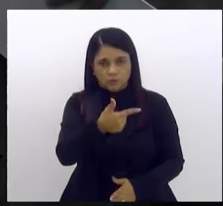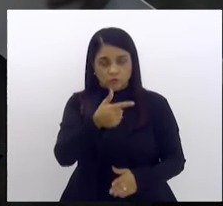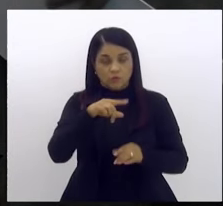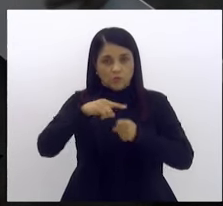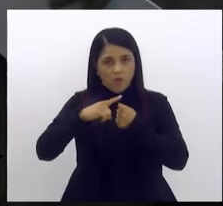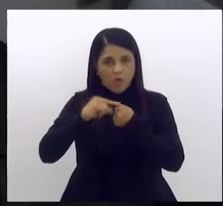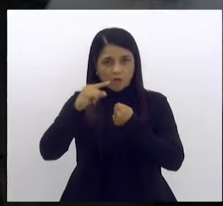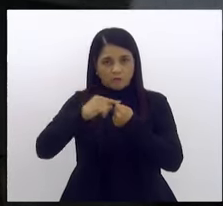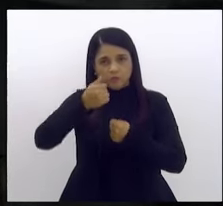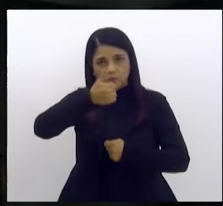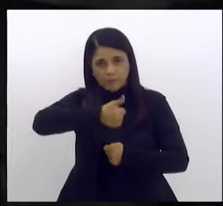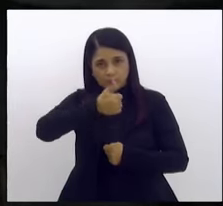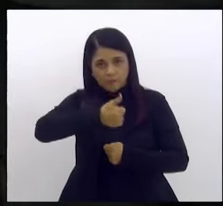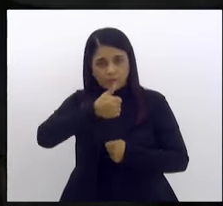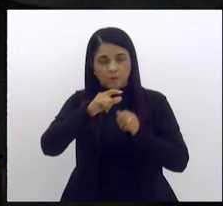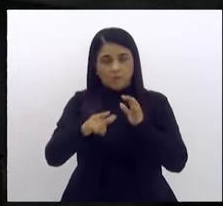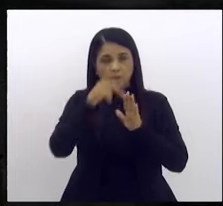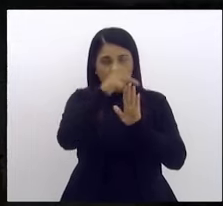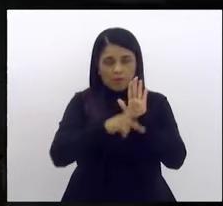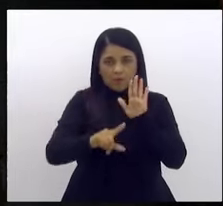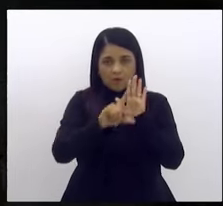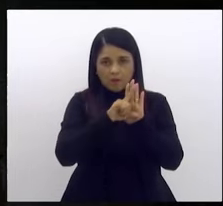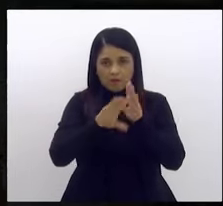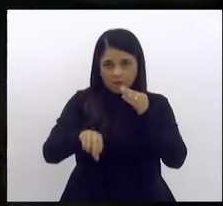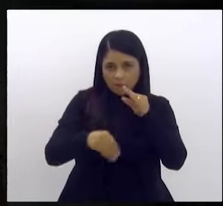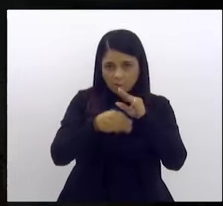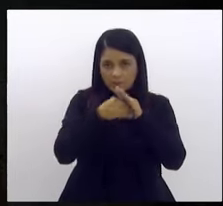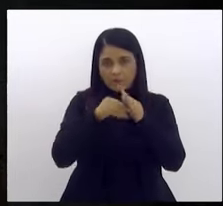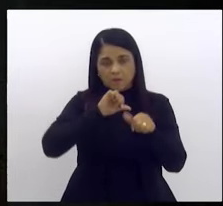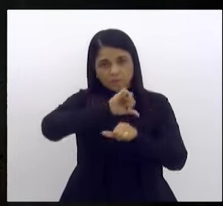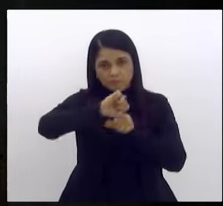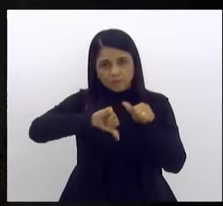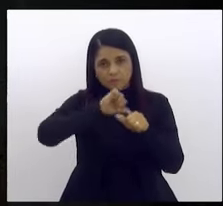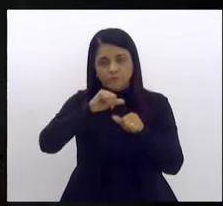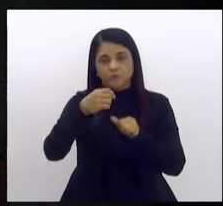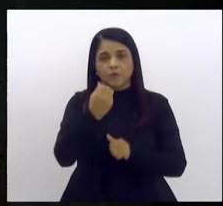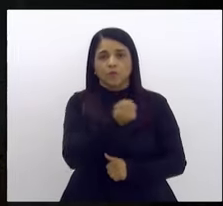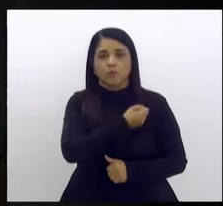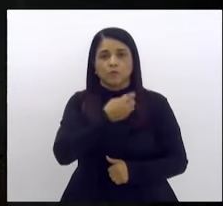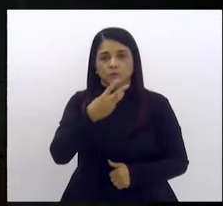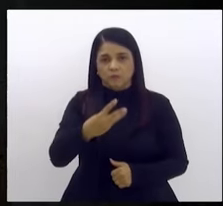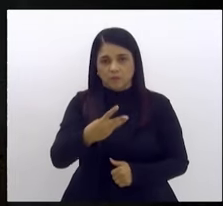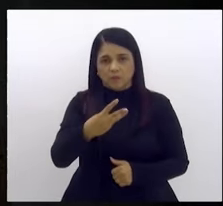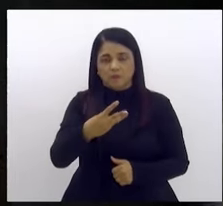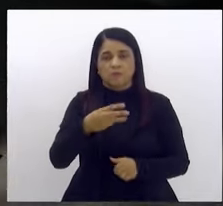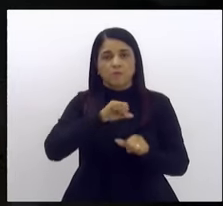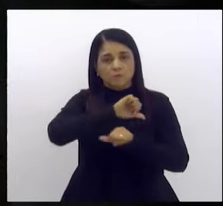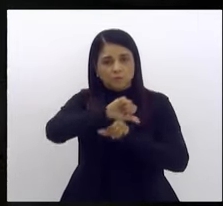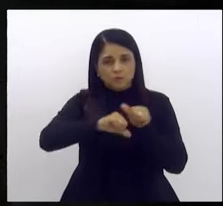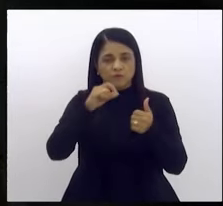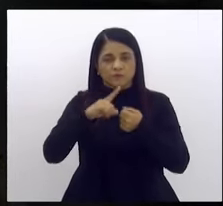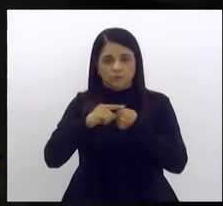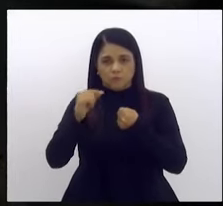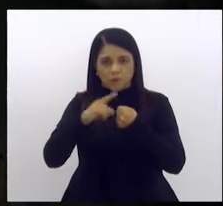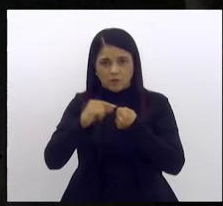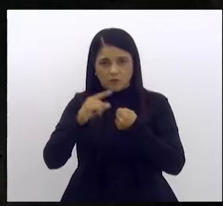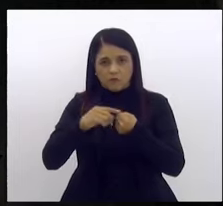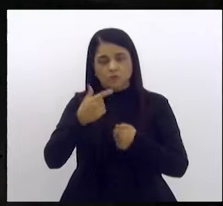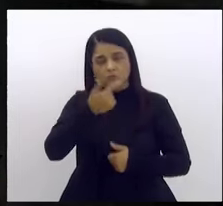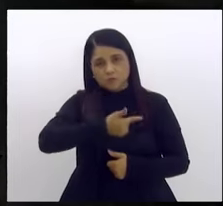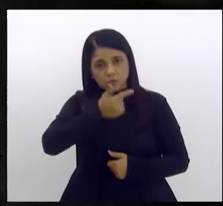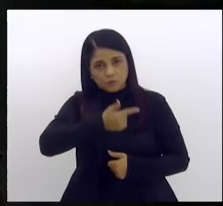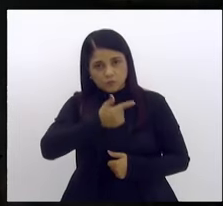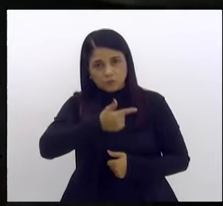artigo 1º do projeto de lei. Emenda modificativa número 3. Modifica-se o artigo